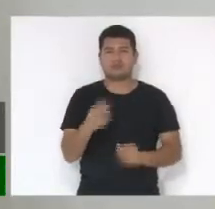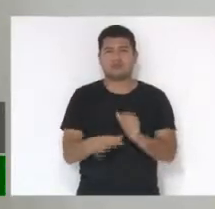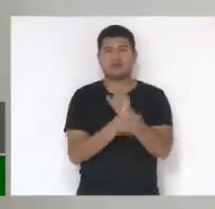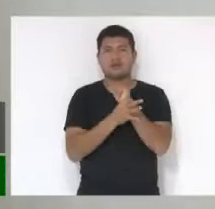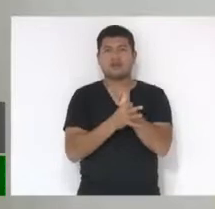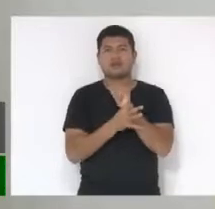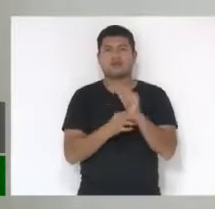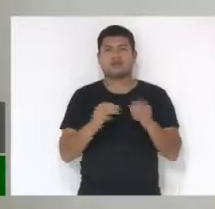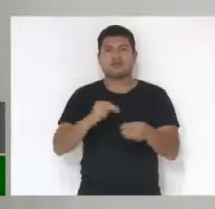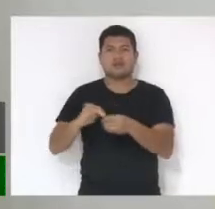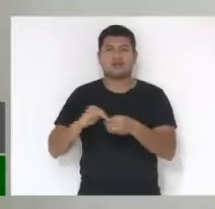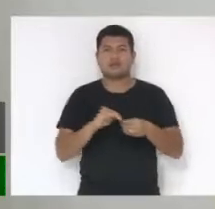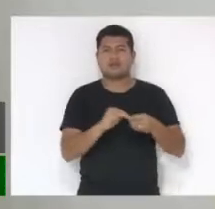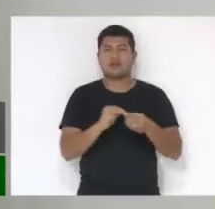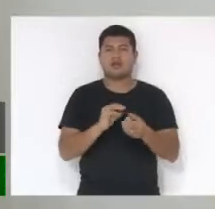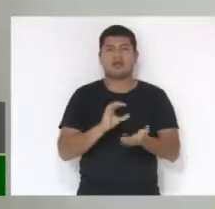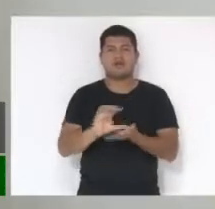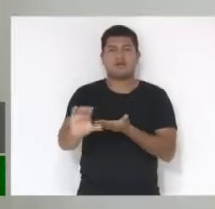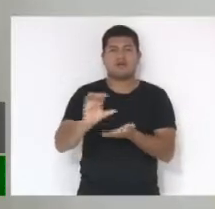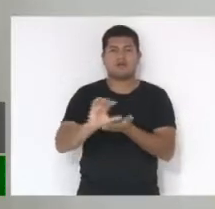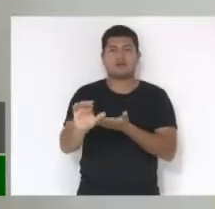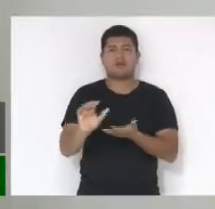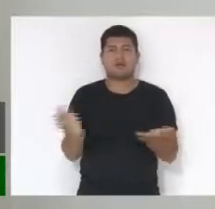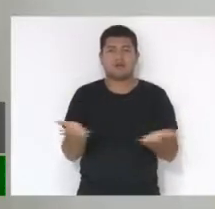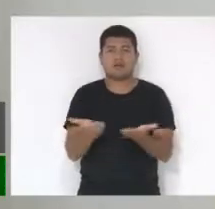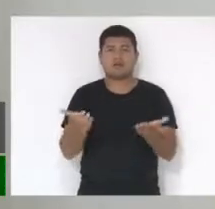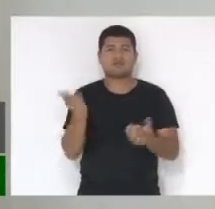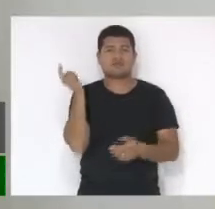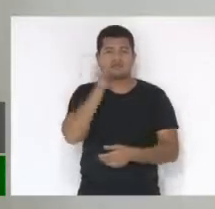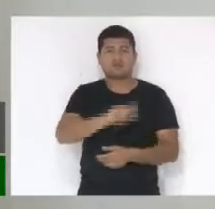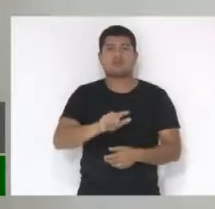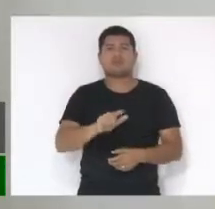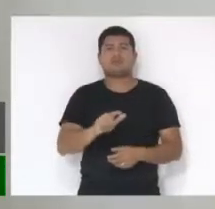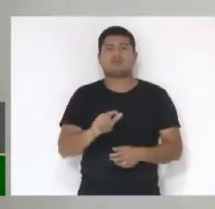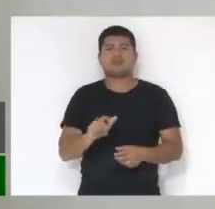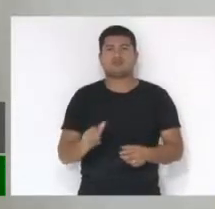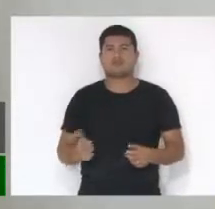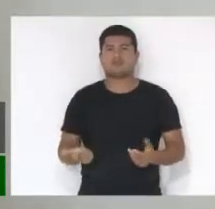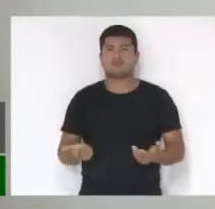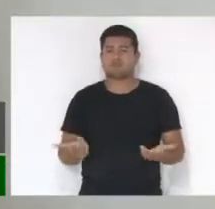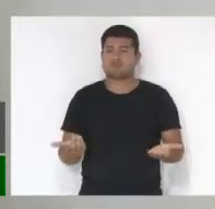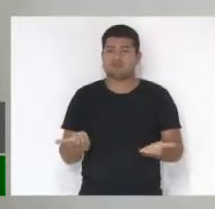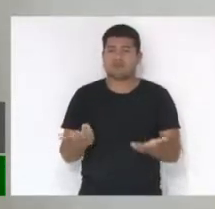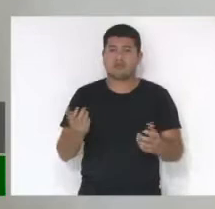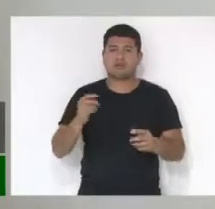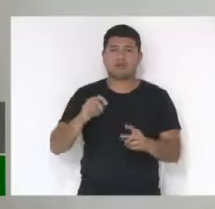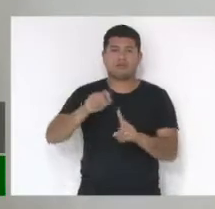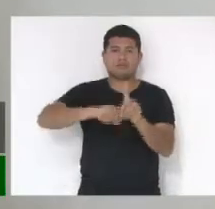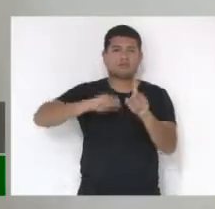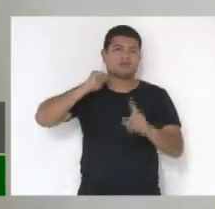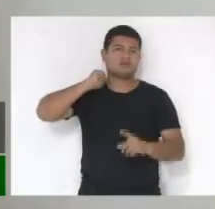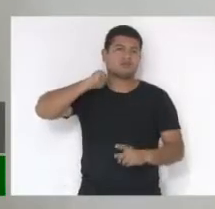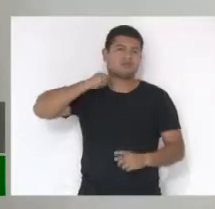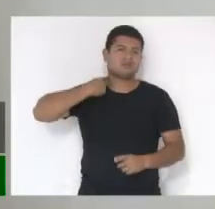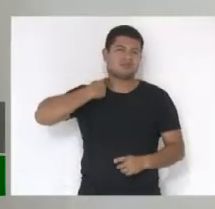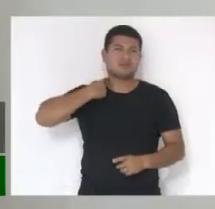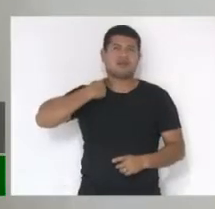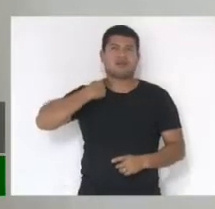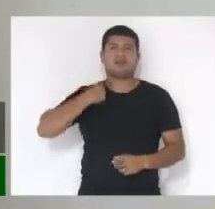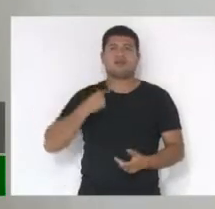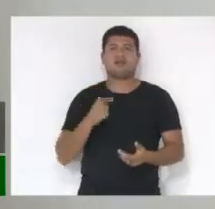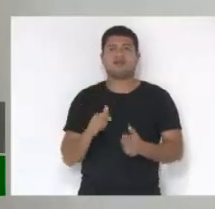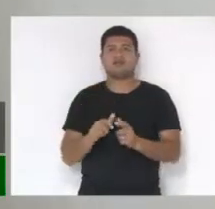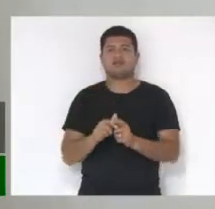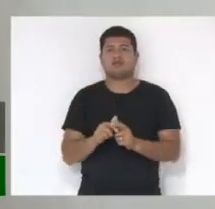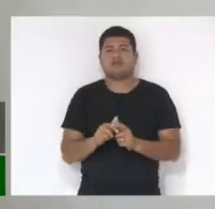repasse para fazerem seus eventos. E esse ano nós temos alguns eventos, inclusive agora no mês de maio, nós temos os Jogos Abertos da Terceira Idade, o